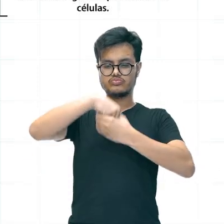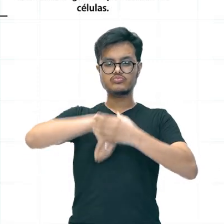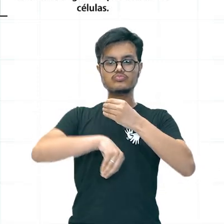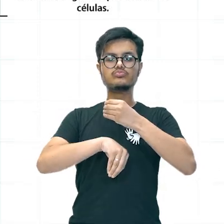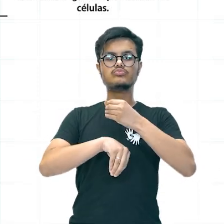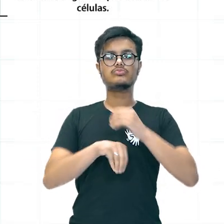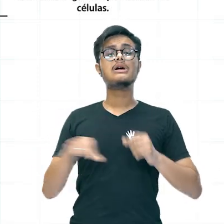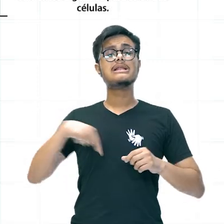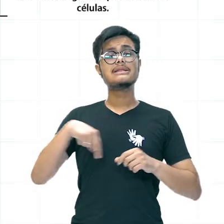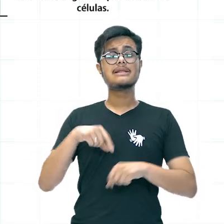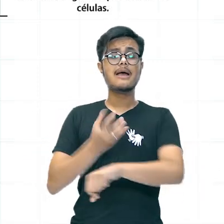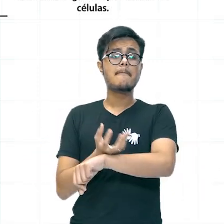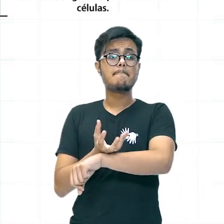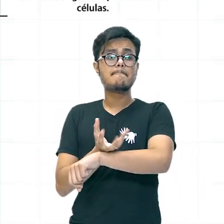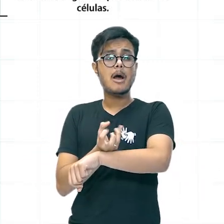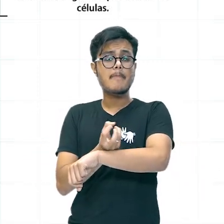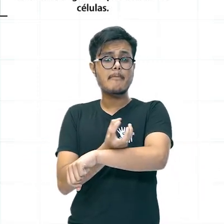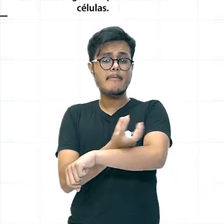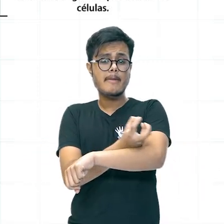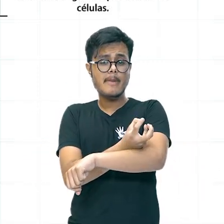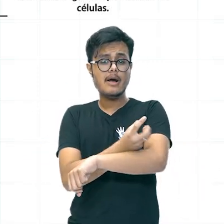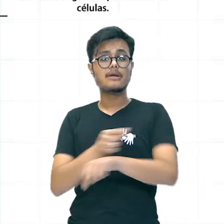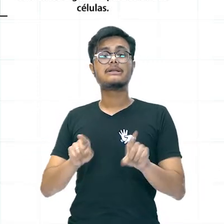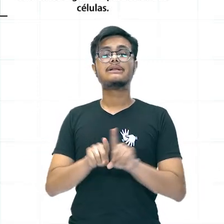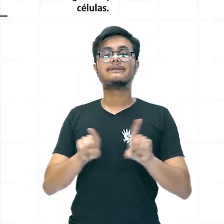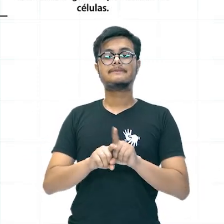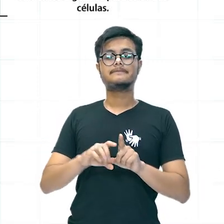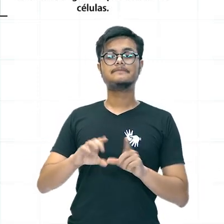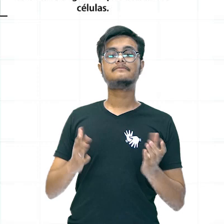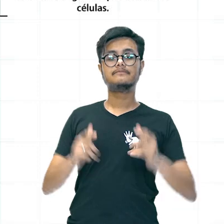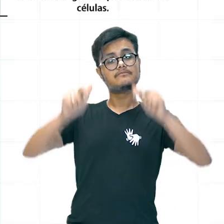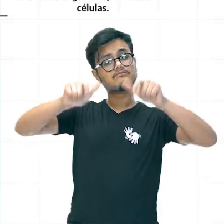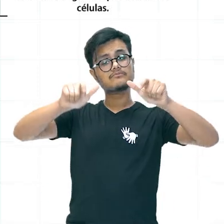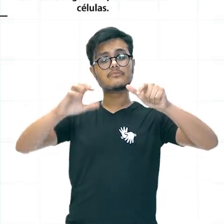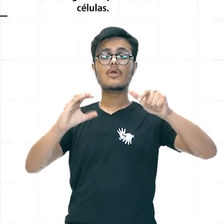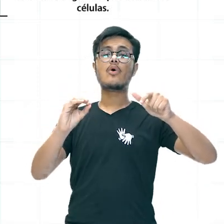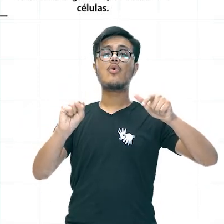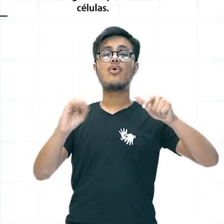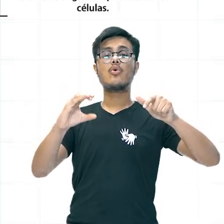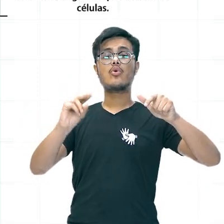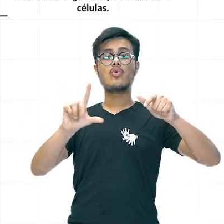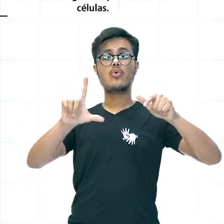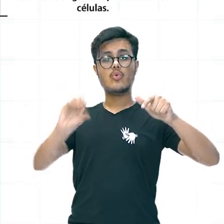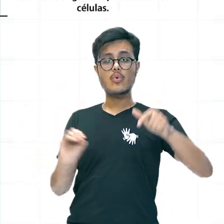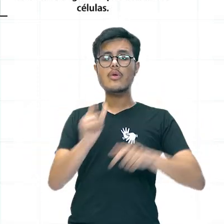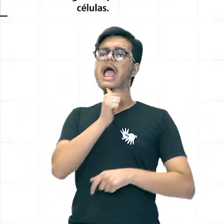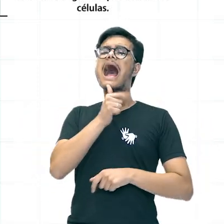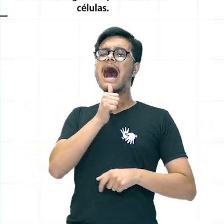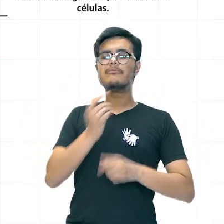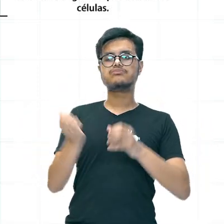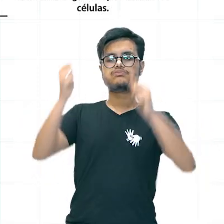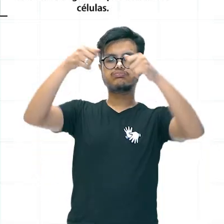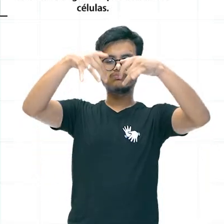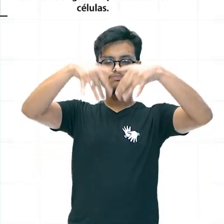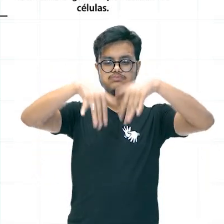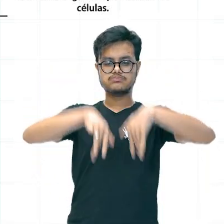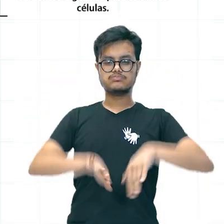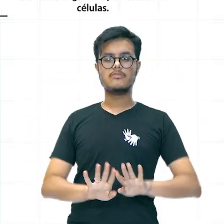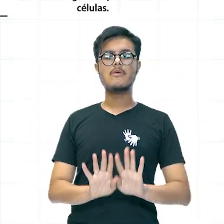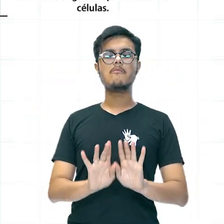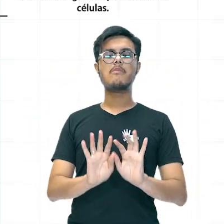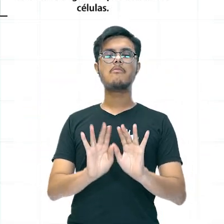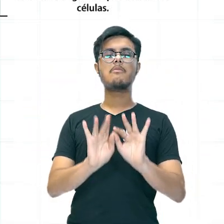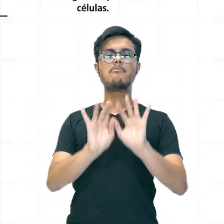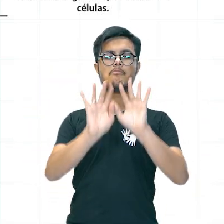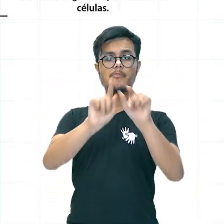Ele possui poros e um ósculo, que é como se fosse a entrada ou saída, né, para esse átrio, certo? E ele possui